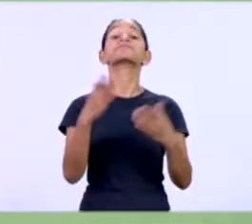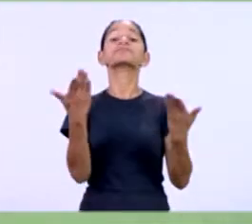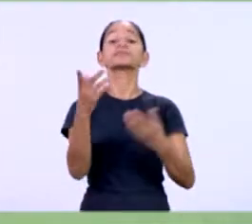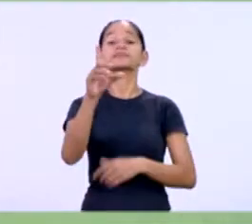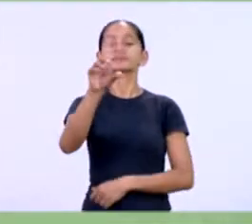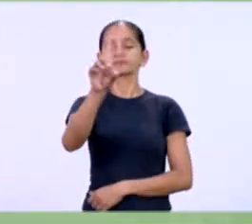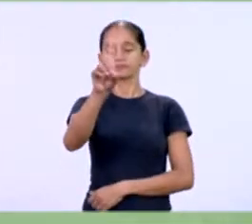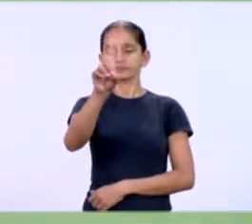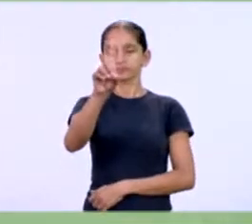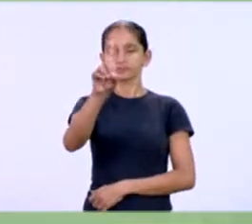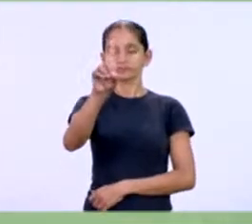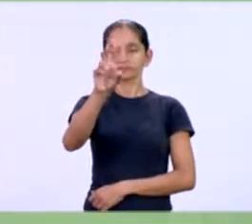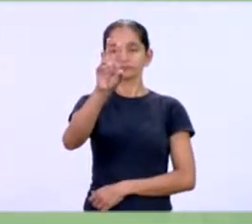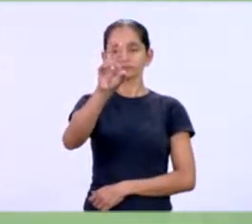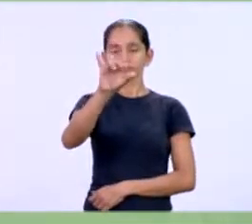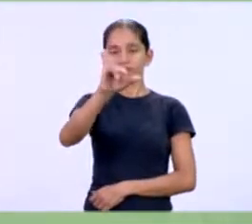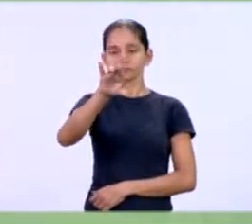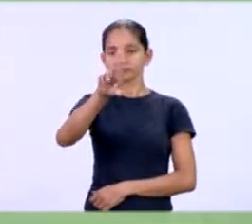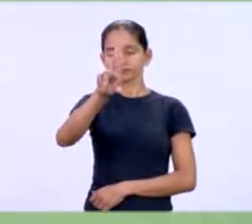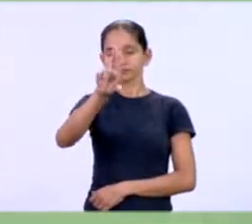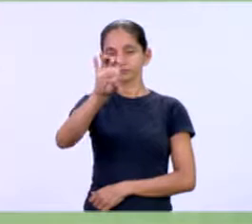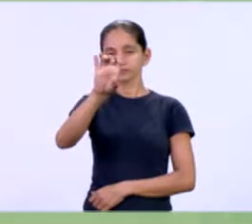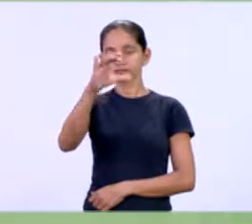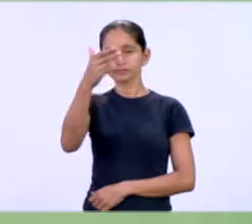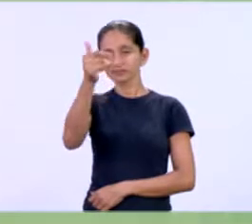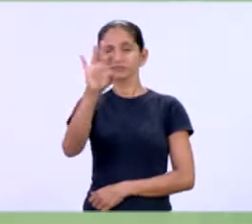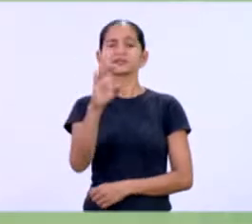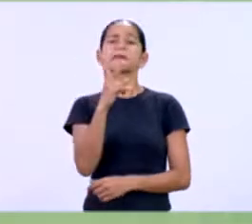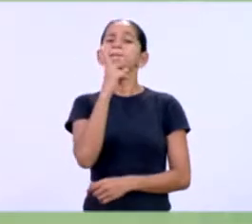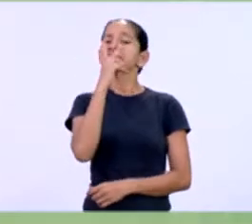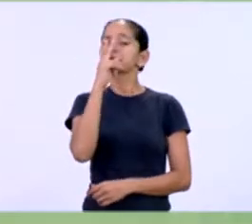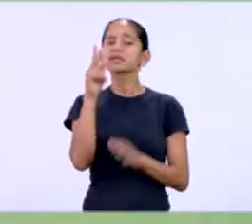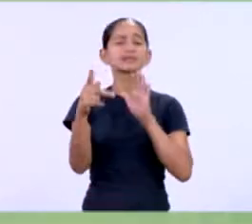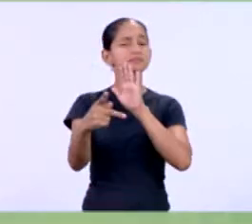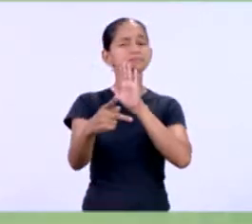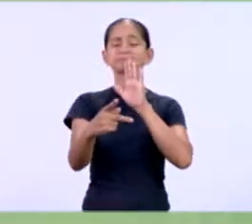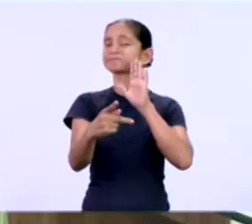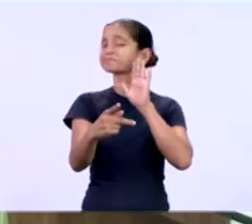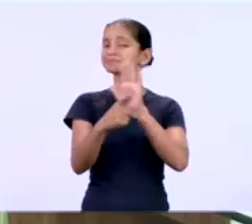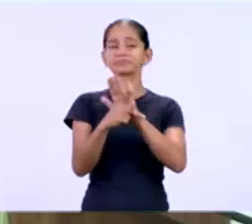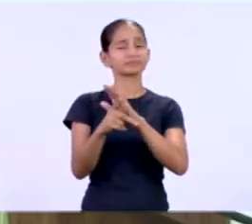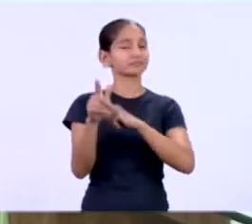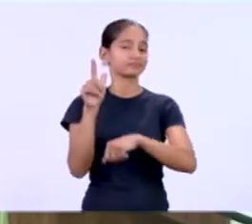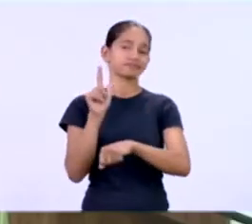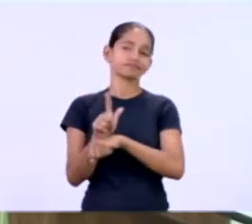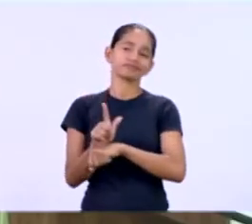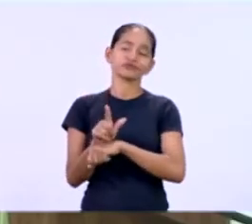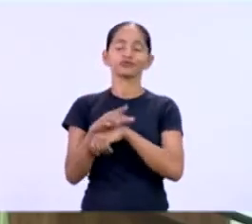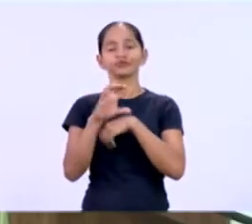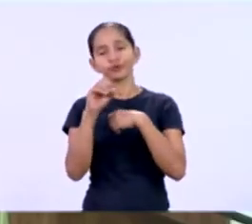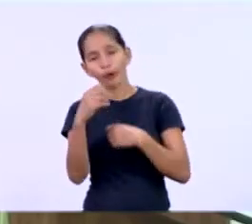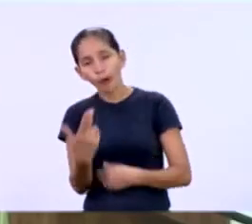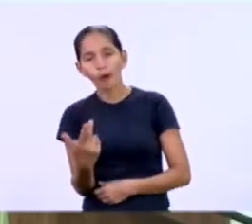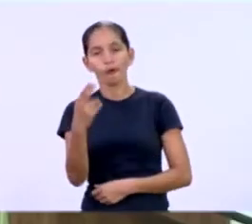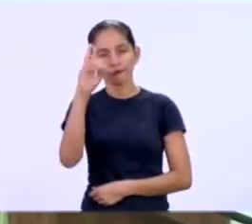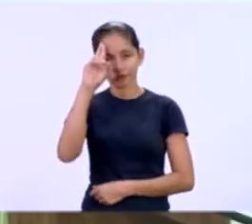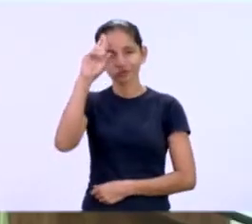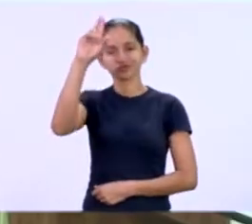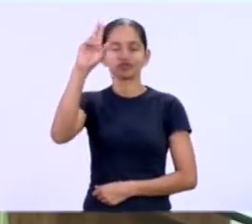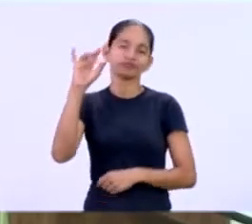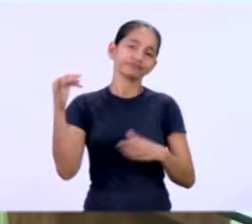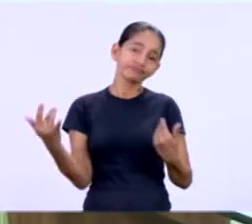Direção. Essa parte aqui está ligada muito à função própria do gestor, do administrador. Ele vai